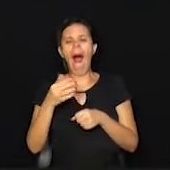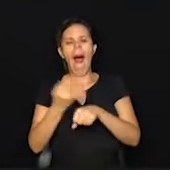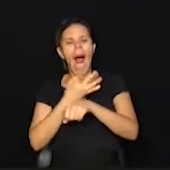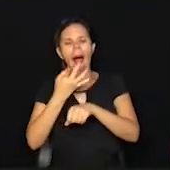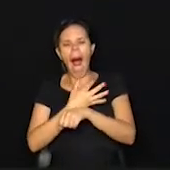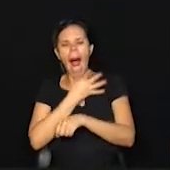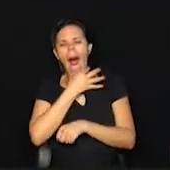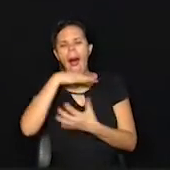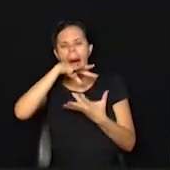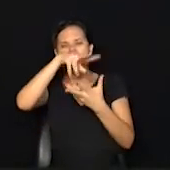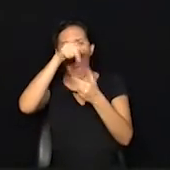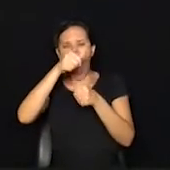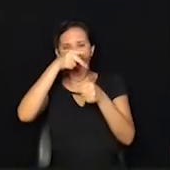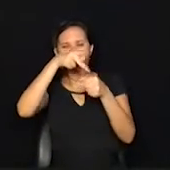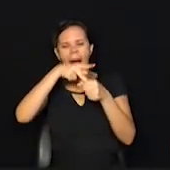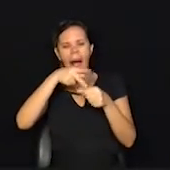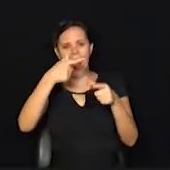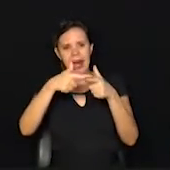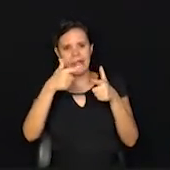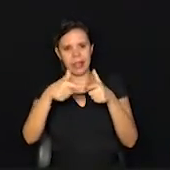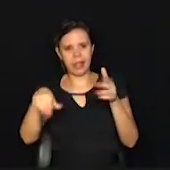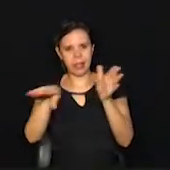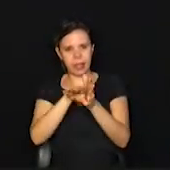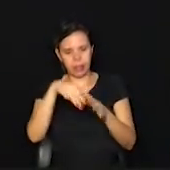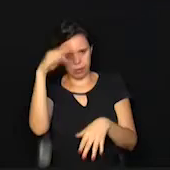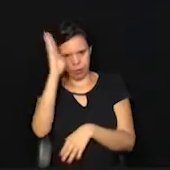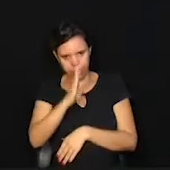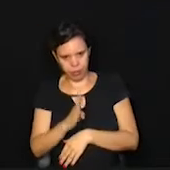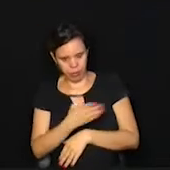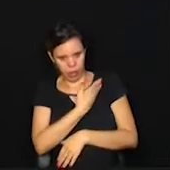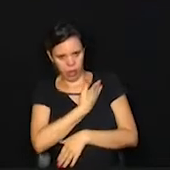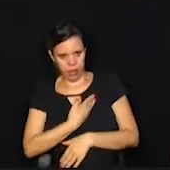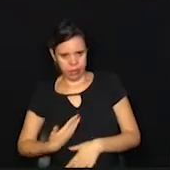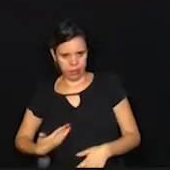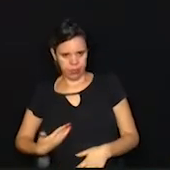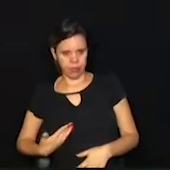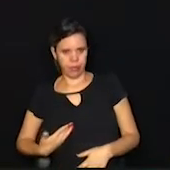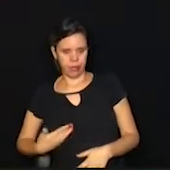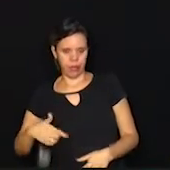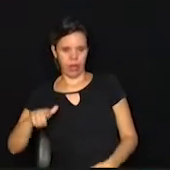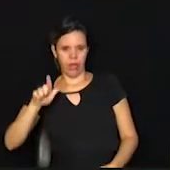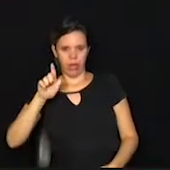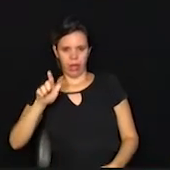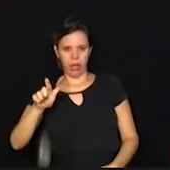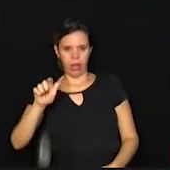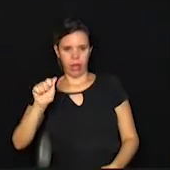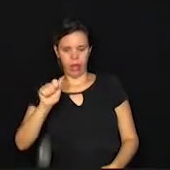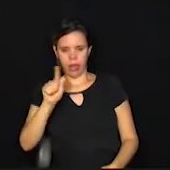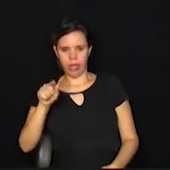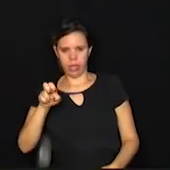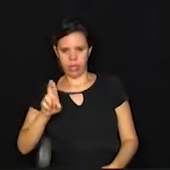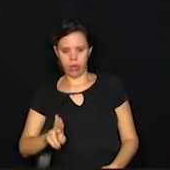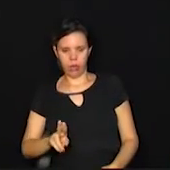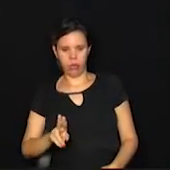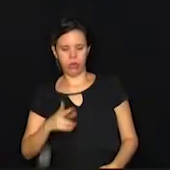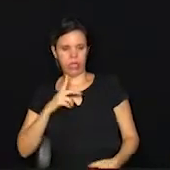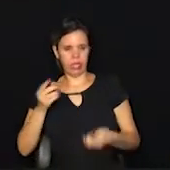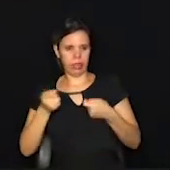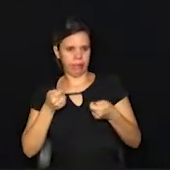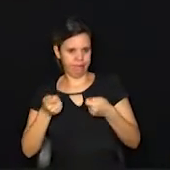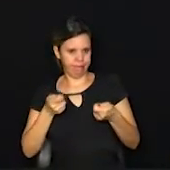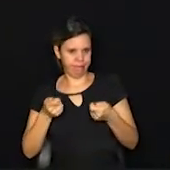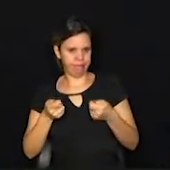petróleo começa os impactos da bater aqui no Brasil o governo o gás eu tenta manter o controle da situação